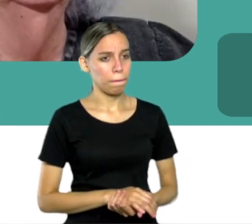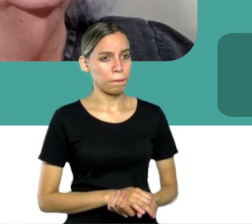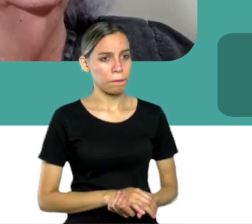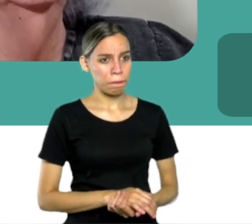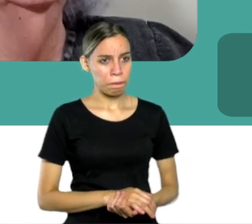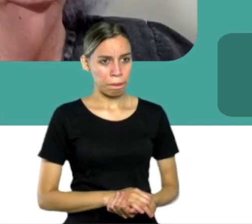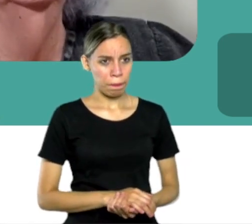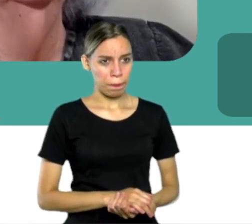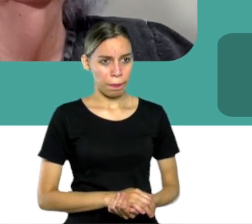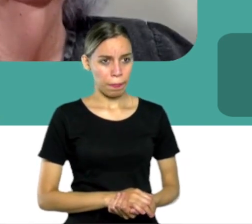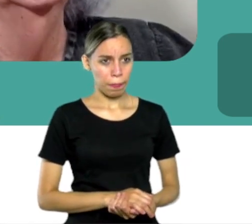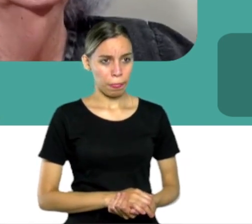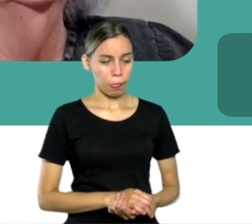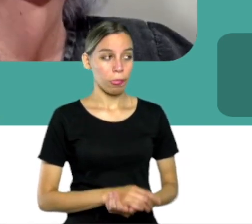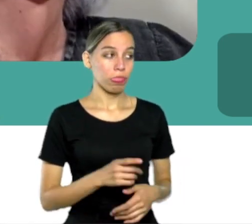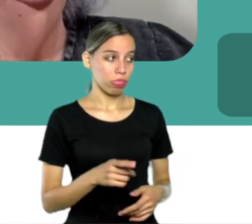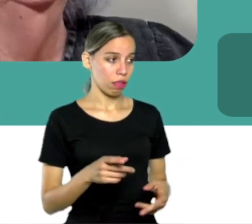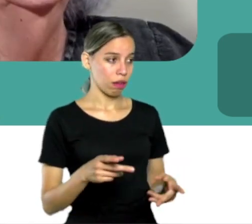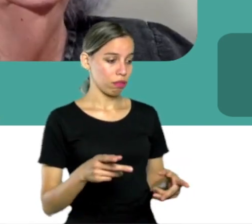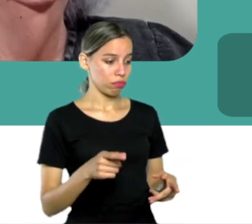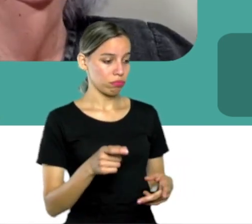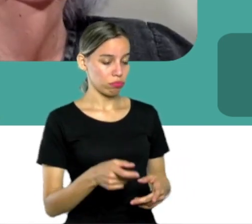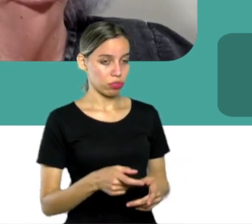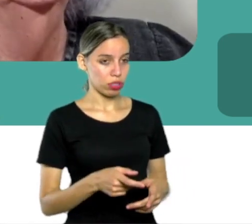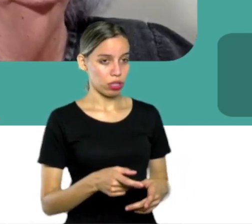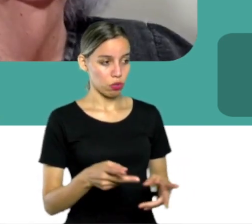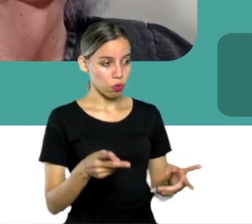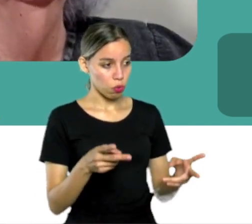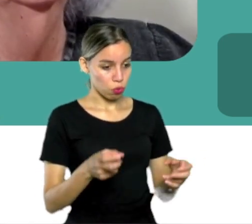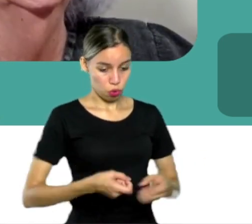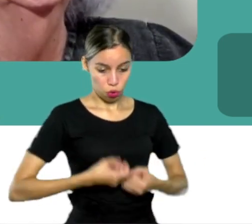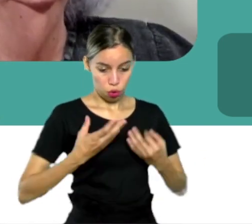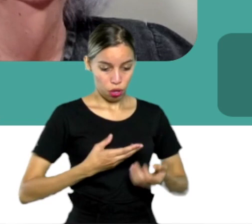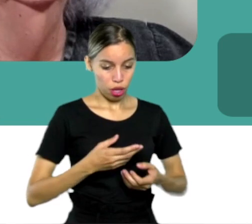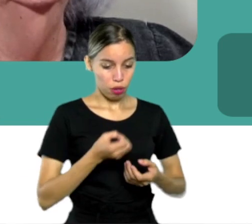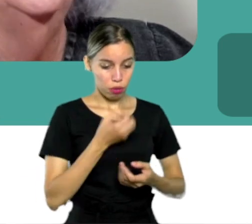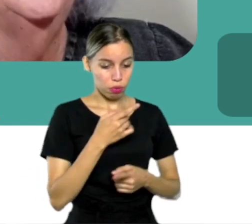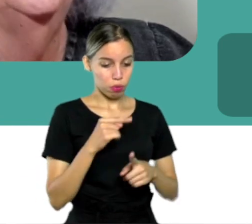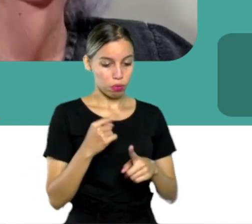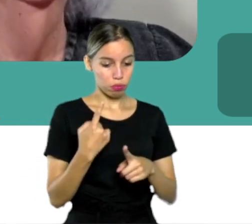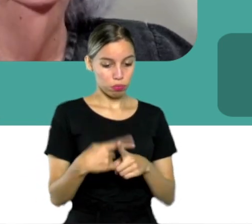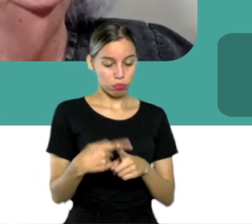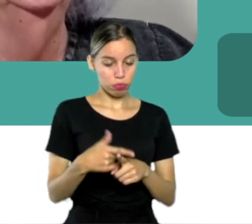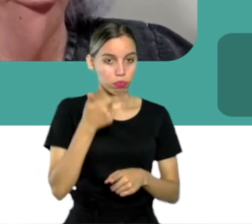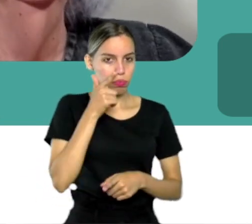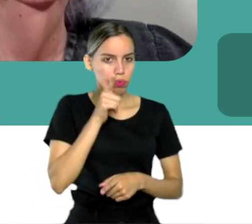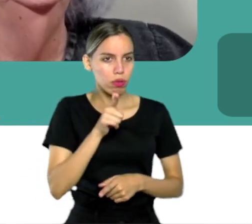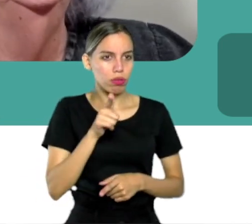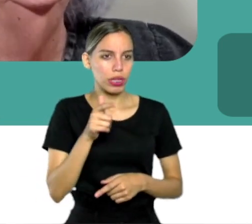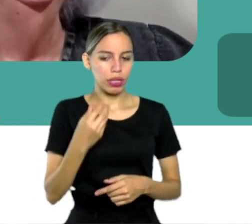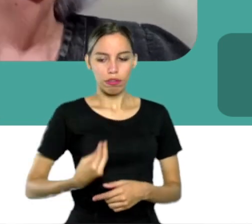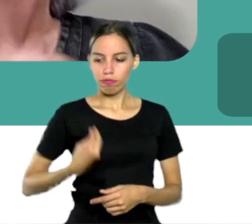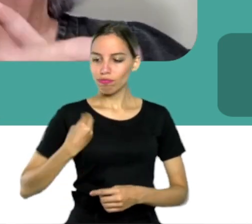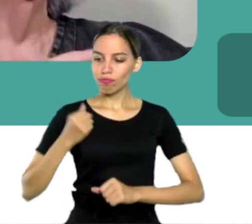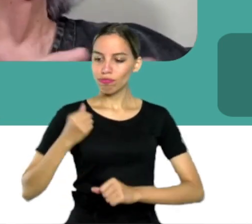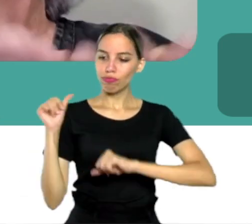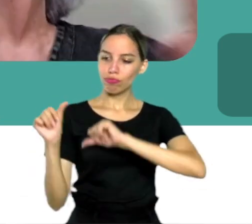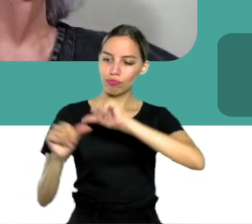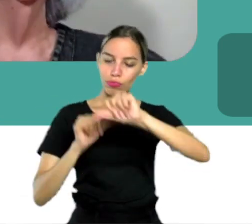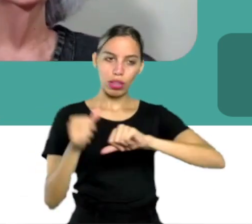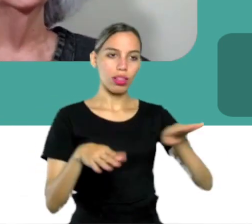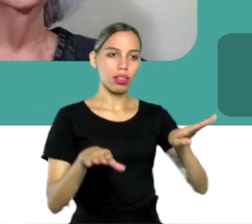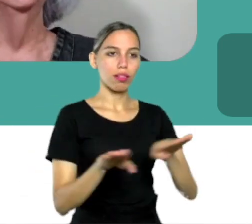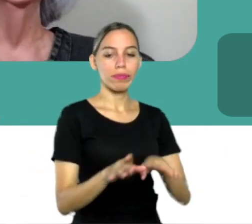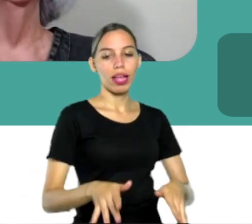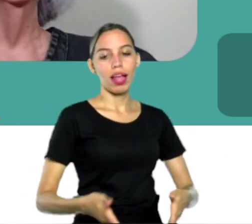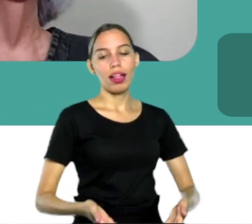esses pontos que a gente precisa mudar, e trazer a leveza também, né, na hora que a gente precisa de acalmar. E tirar os